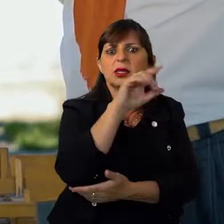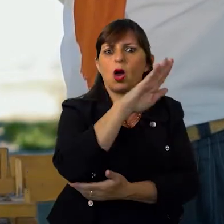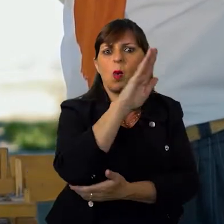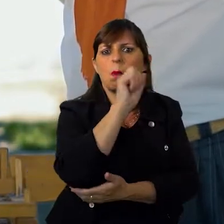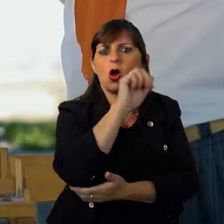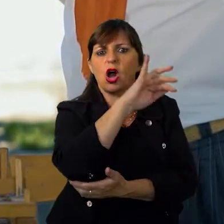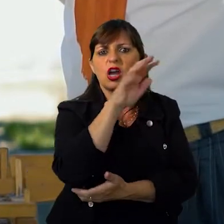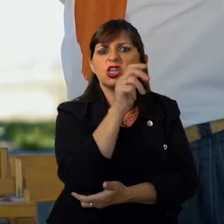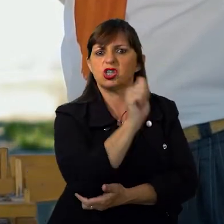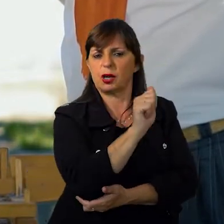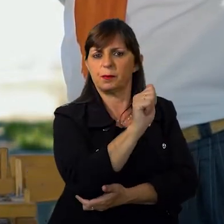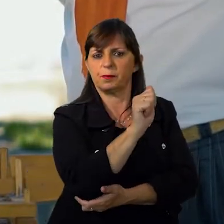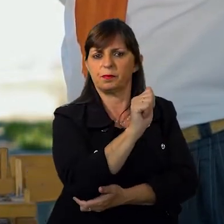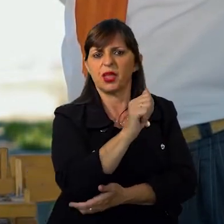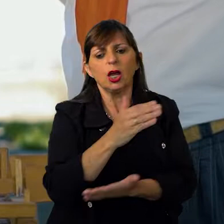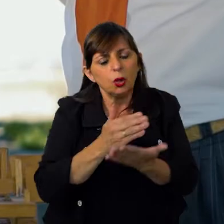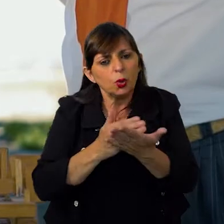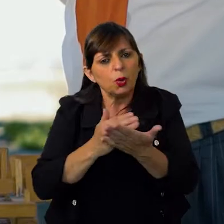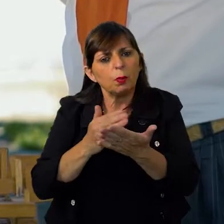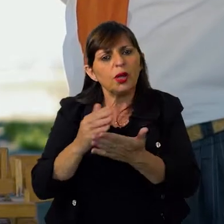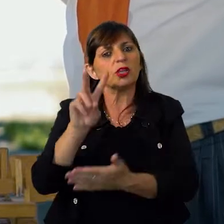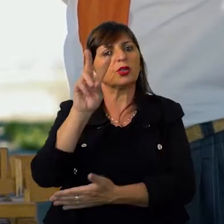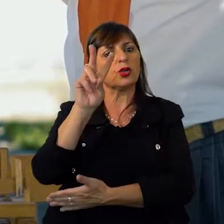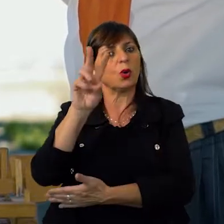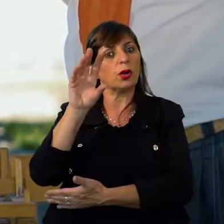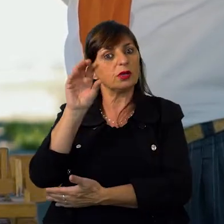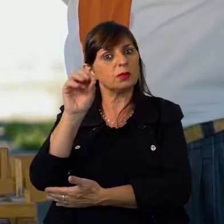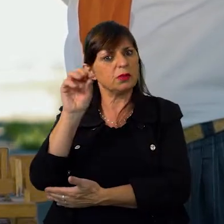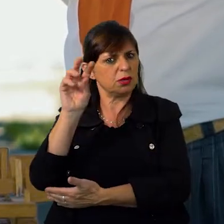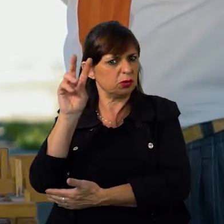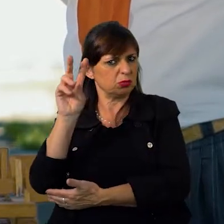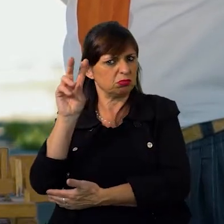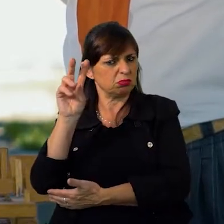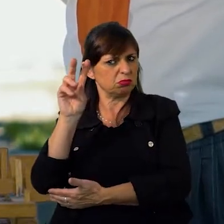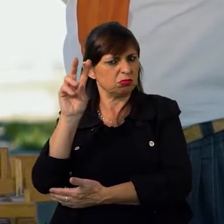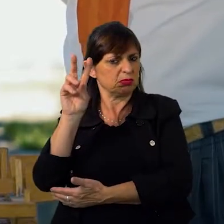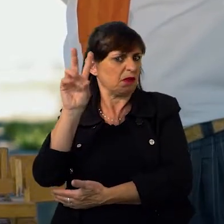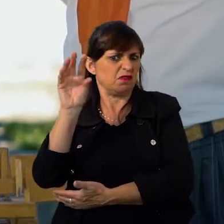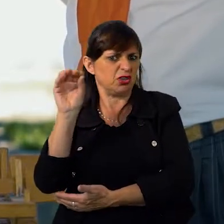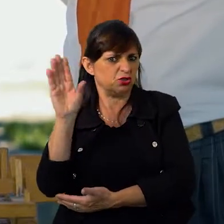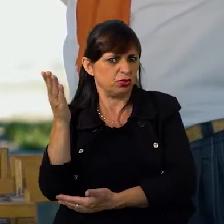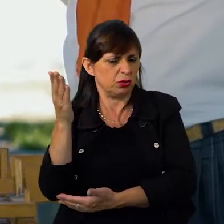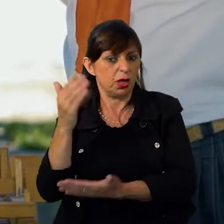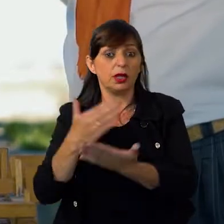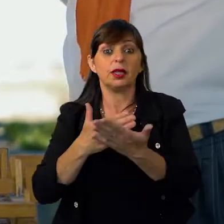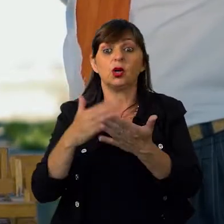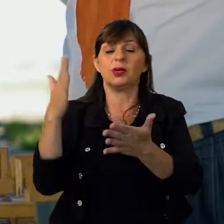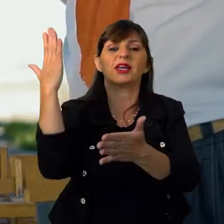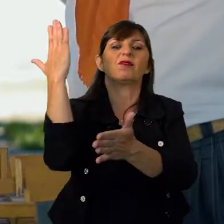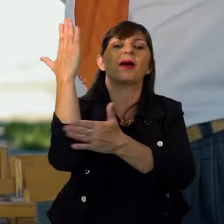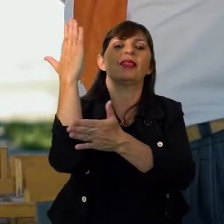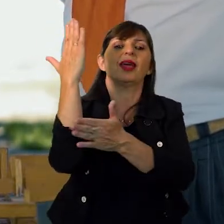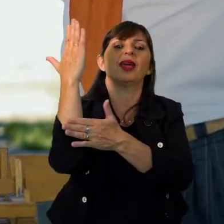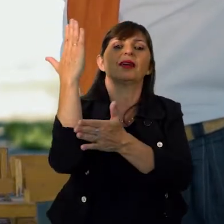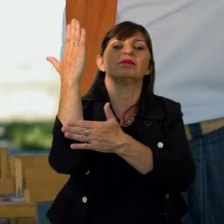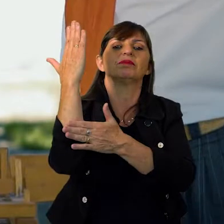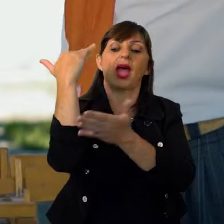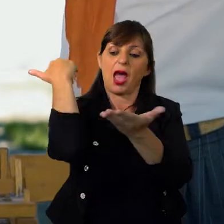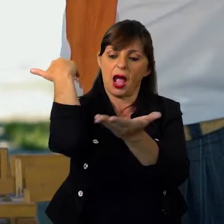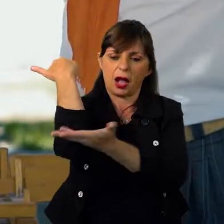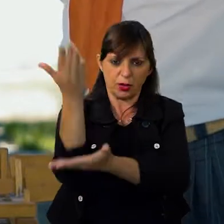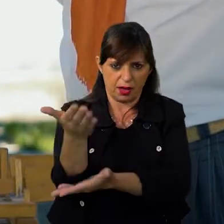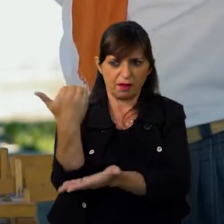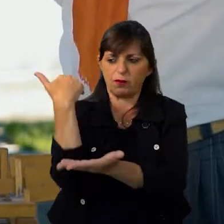século 20 nós vamos ter Então as bolsas e tronco que eram semelhantes quem porém eram aquelas árvores que eram